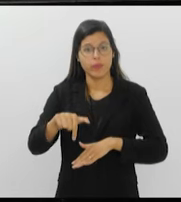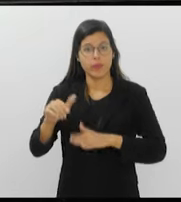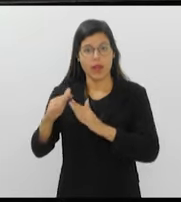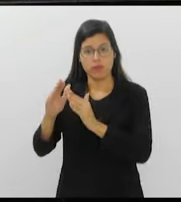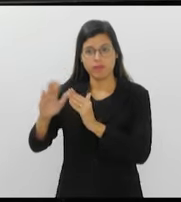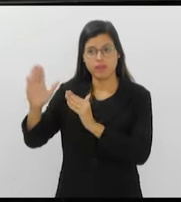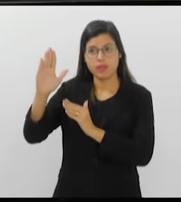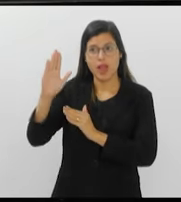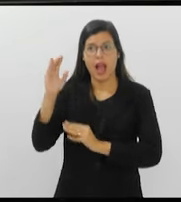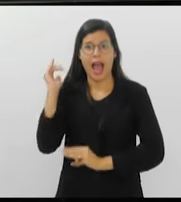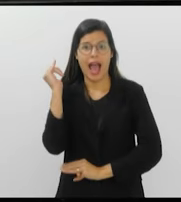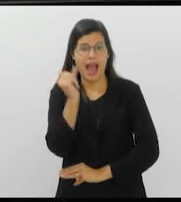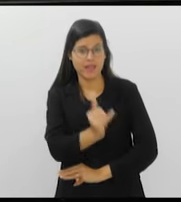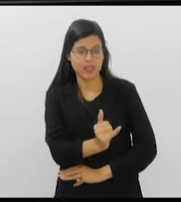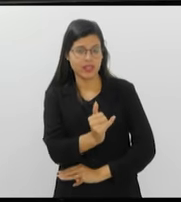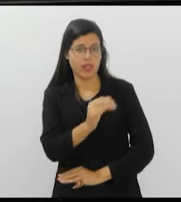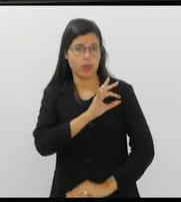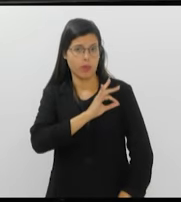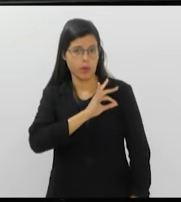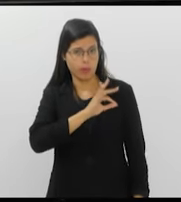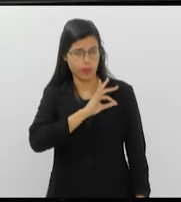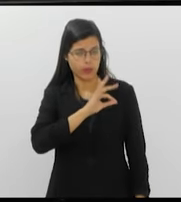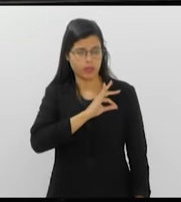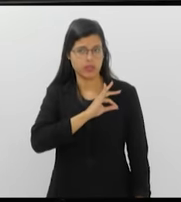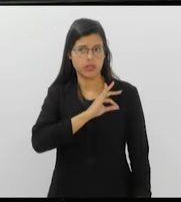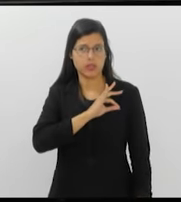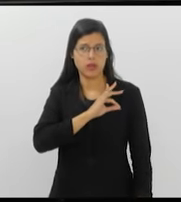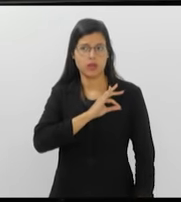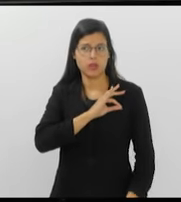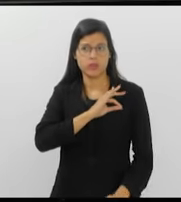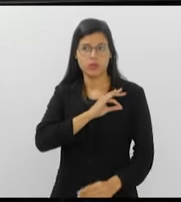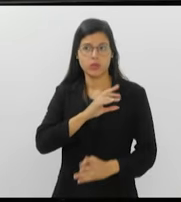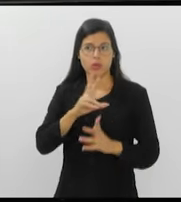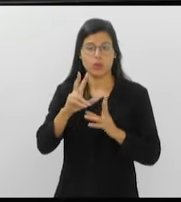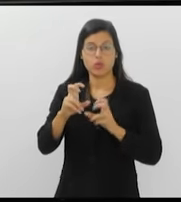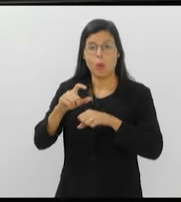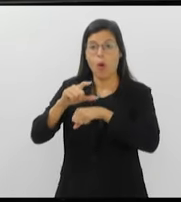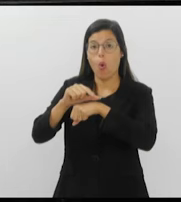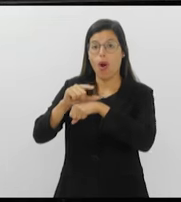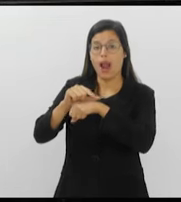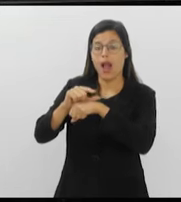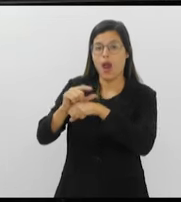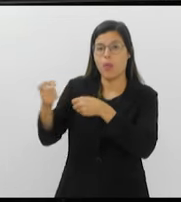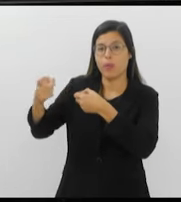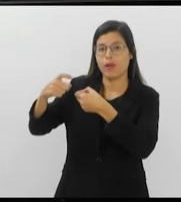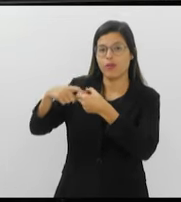sendo avisada pelas forças policiais sobre um toque de recolher